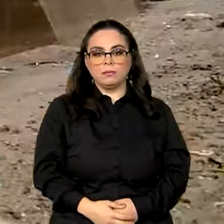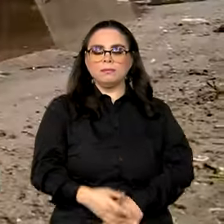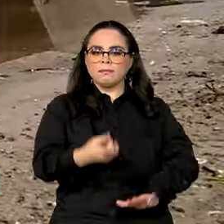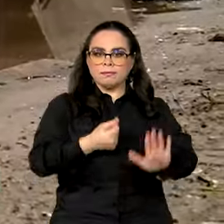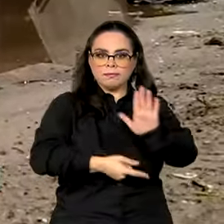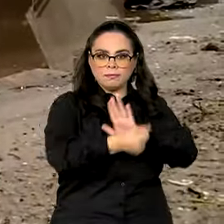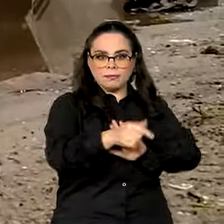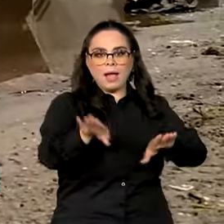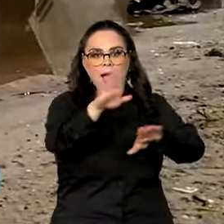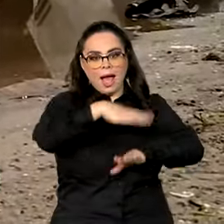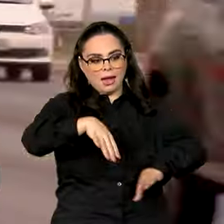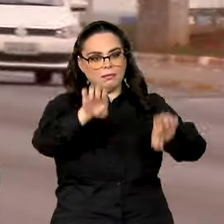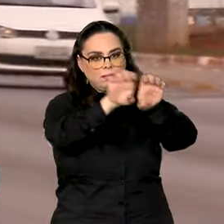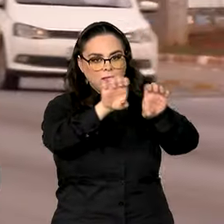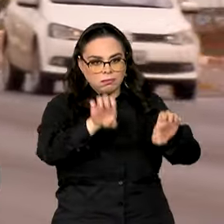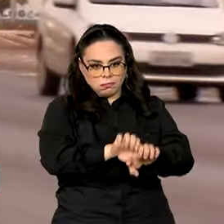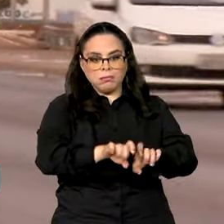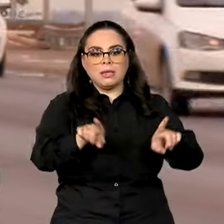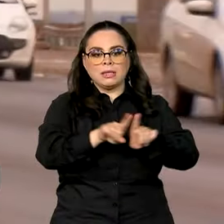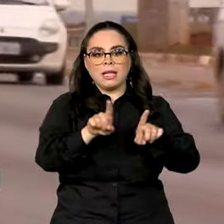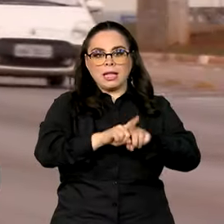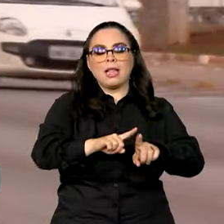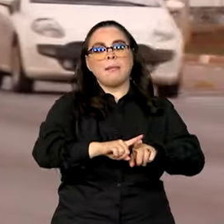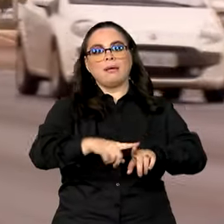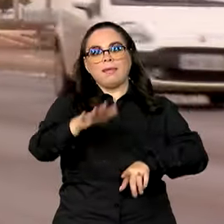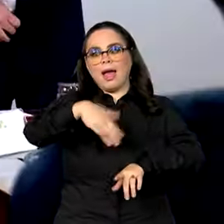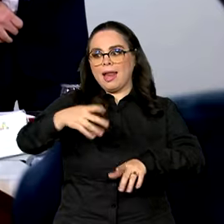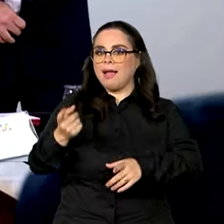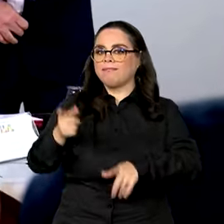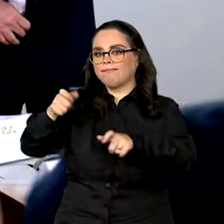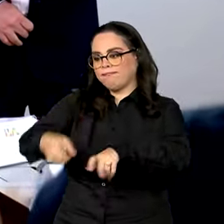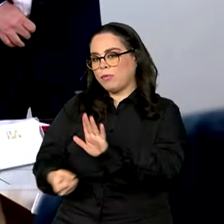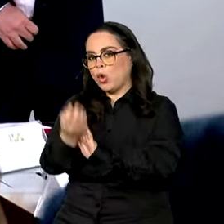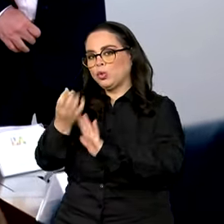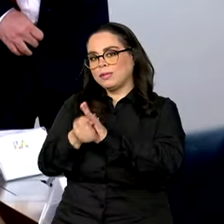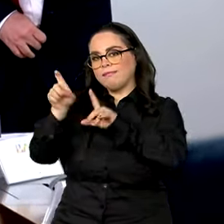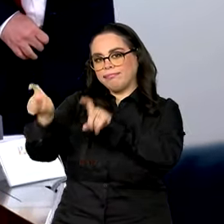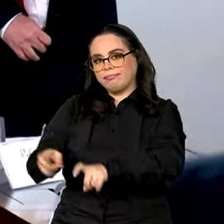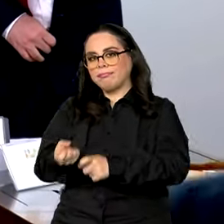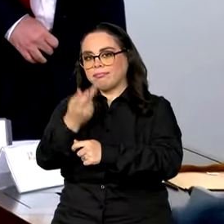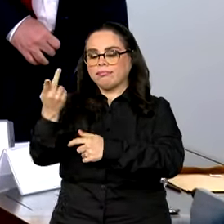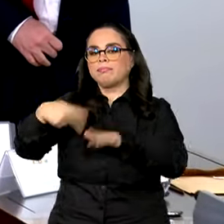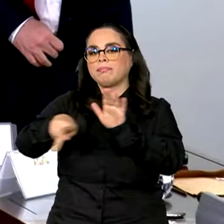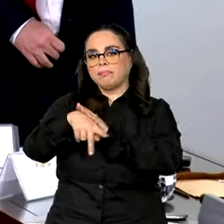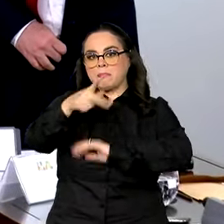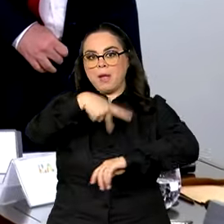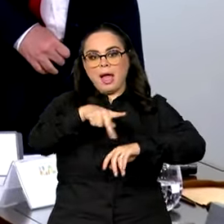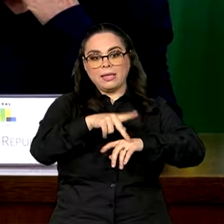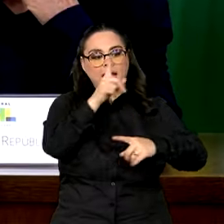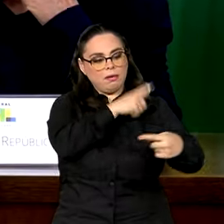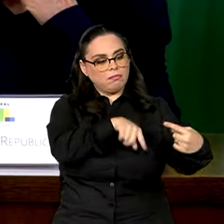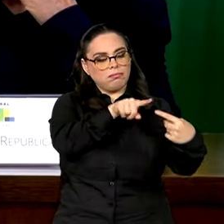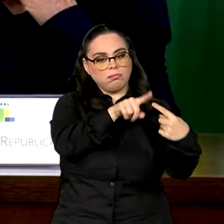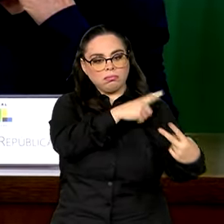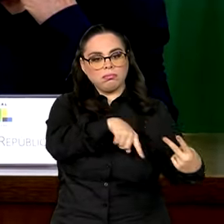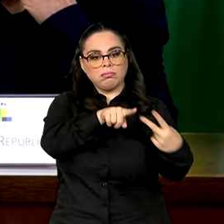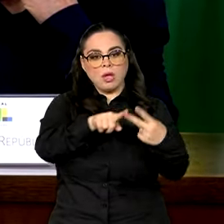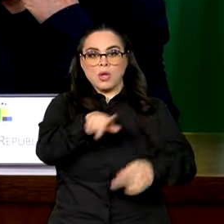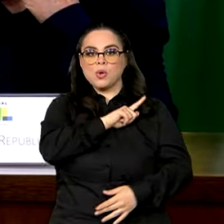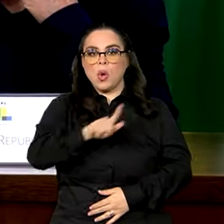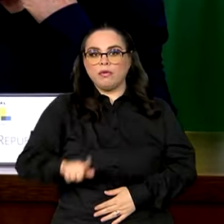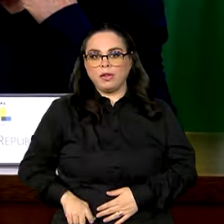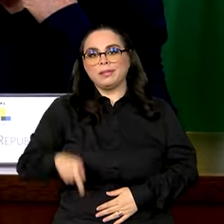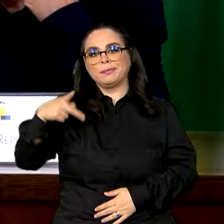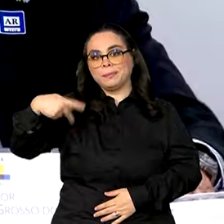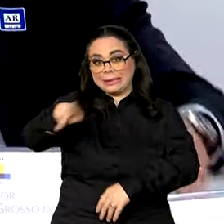Investimento na infraestrutura urbana e no escoamento agrícola do país. Essas são as metas dos convênios assinados entre os